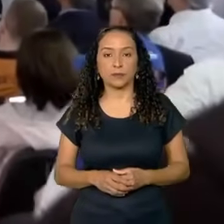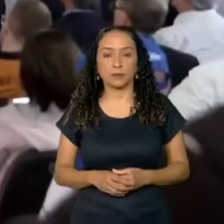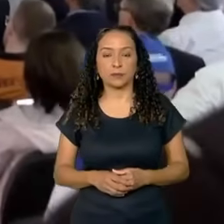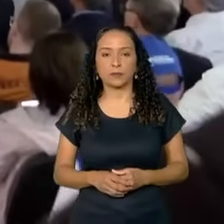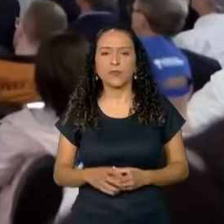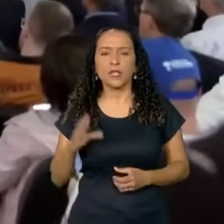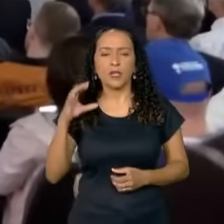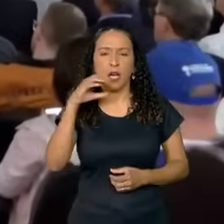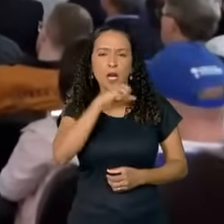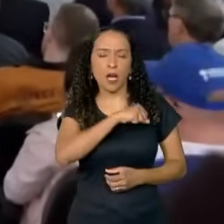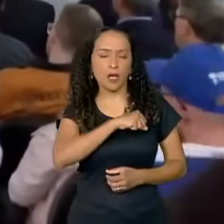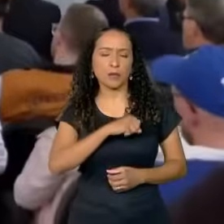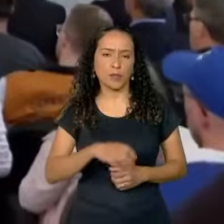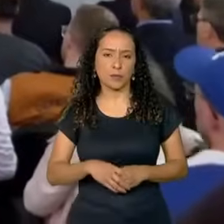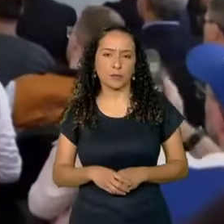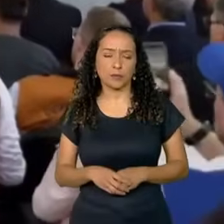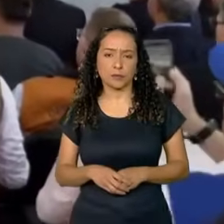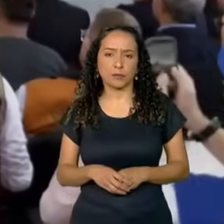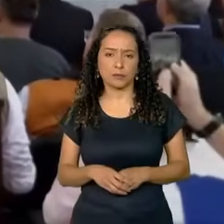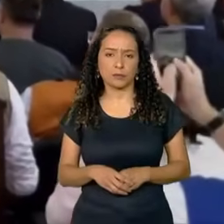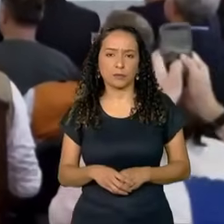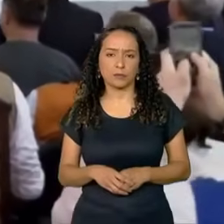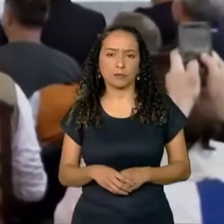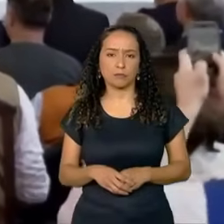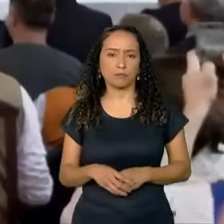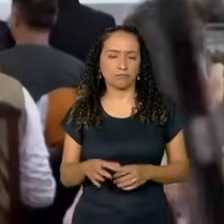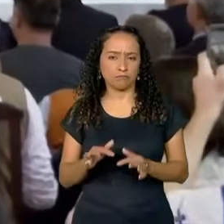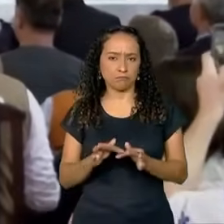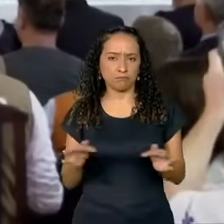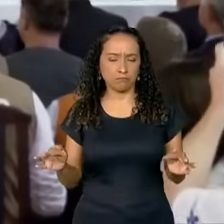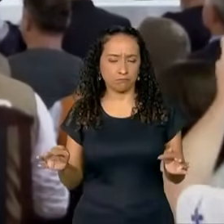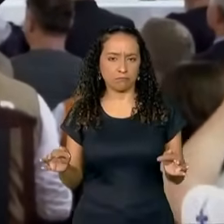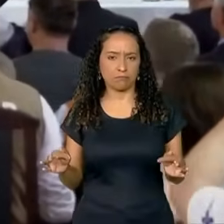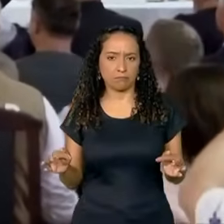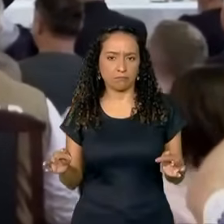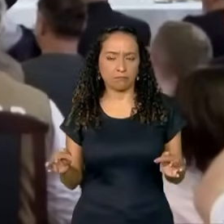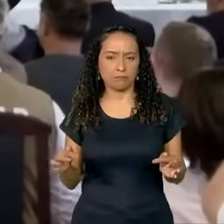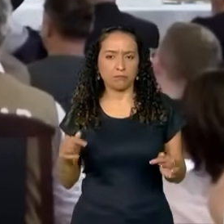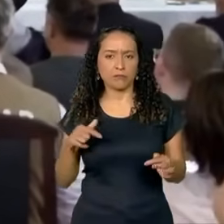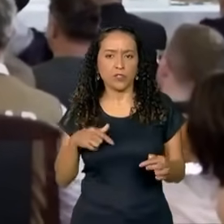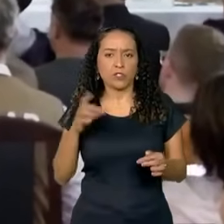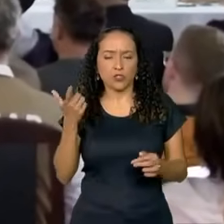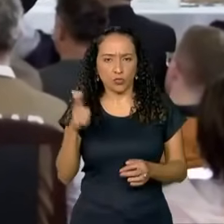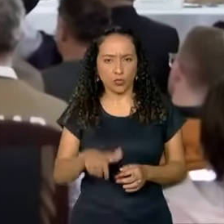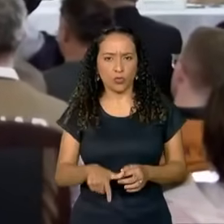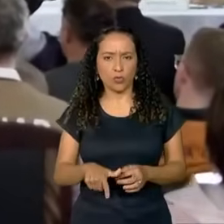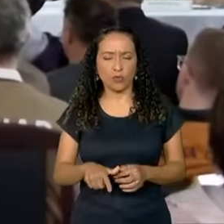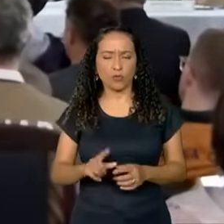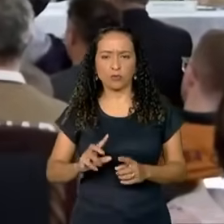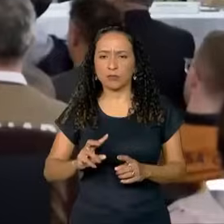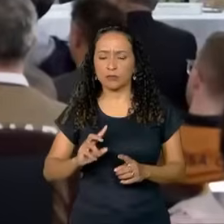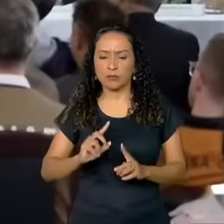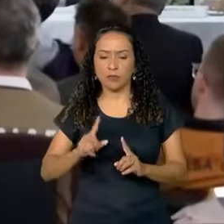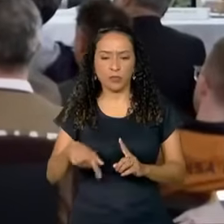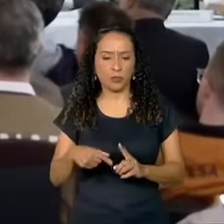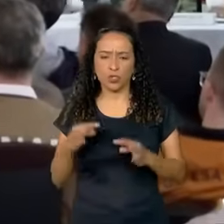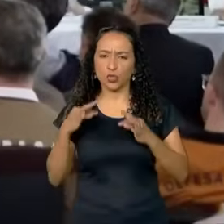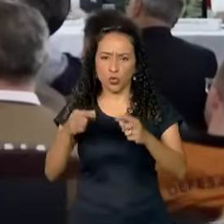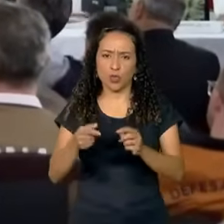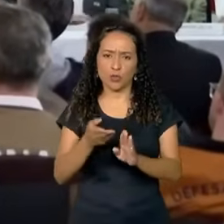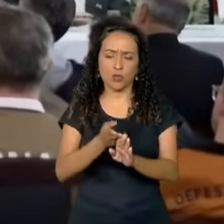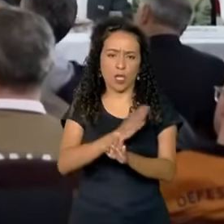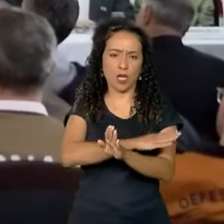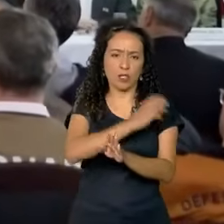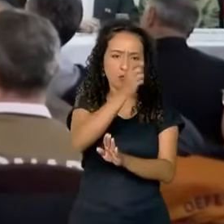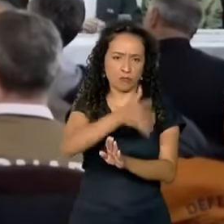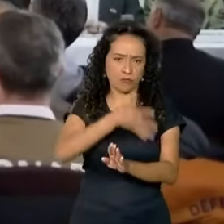Muito rapidamente, eu queria, uma vez mais, depois de todos aqui os que já